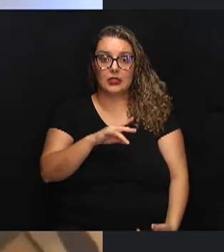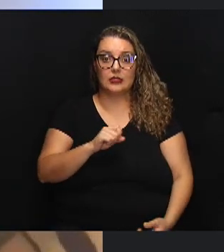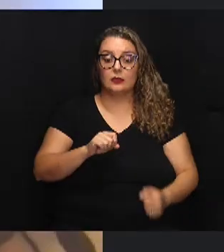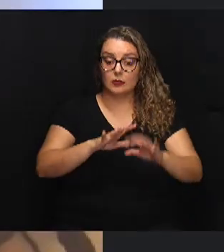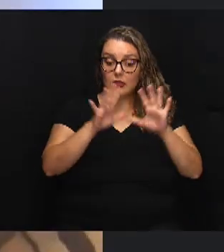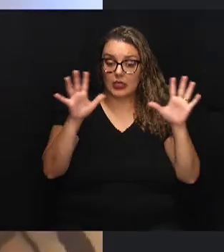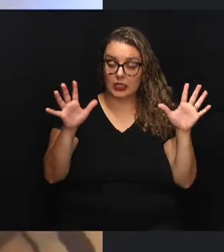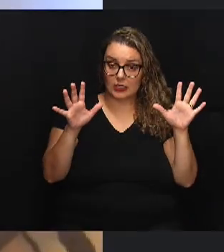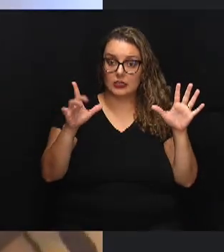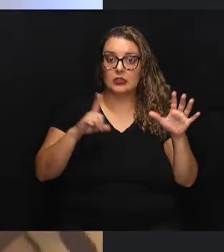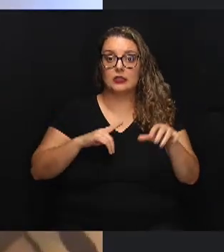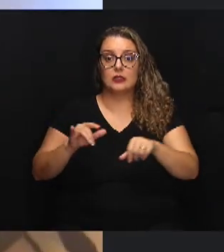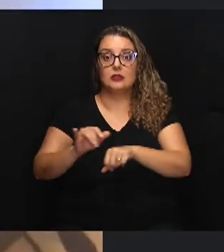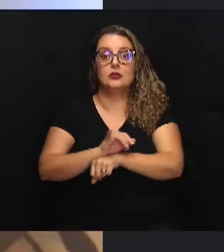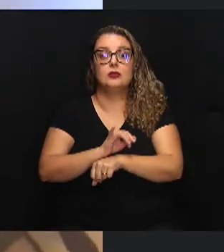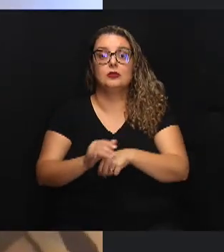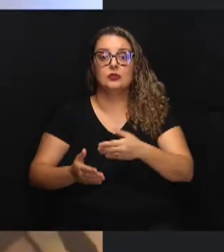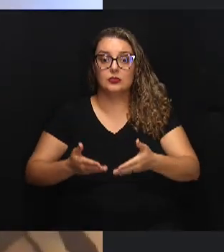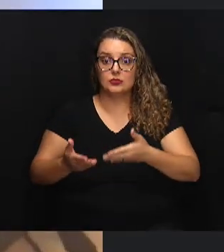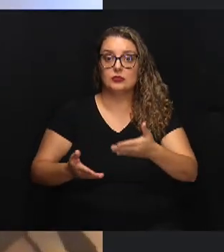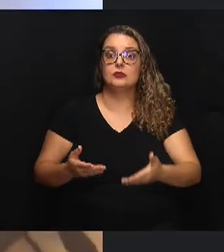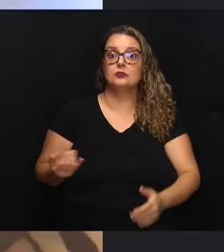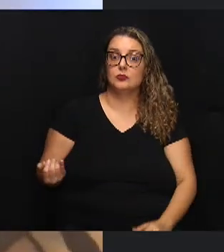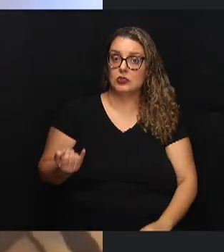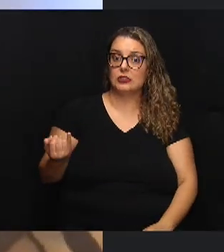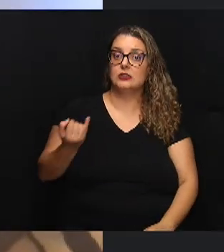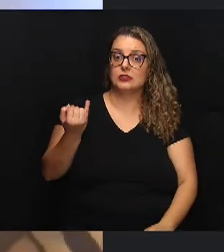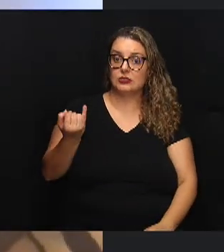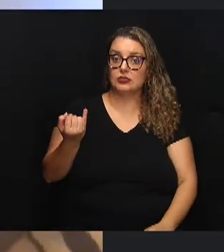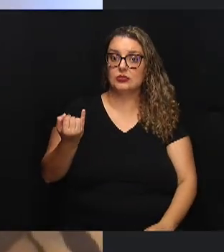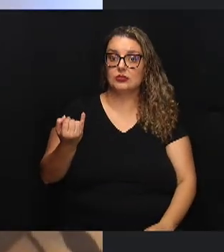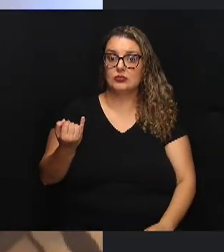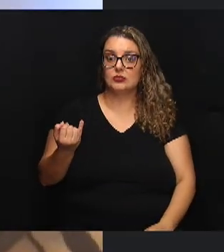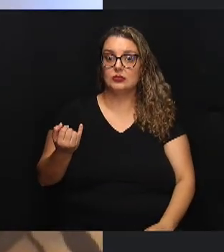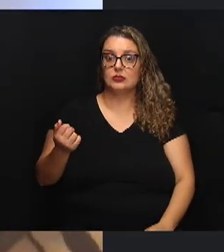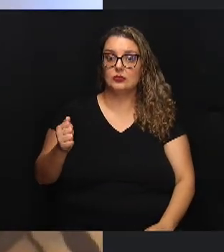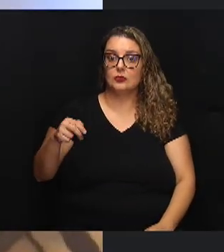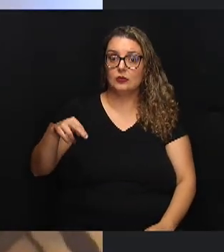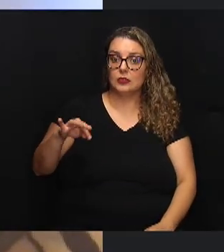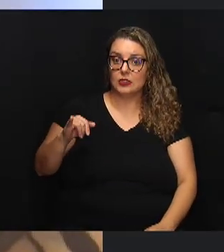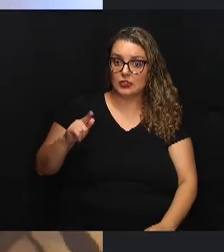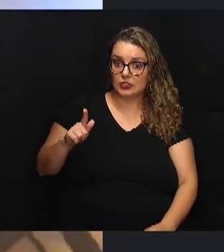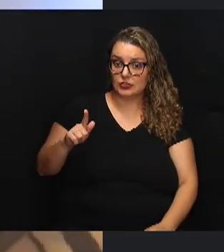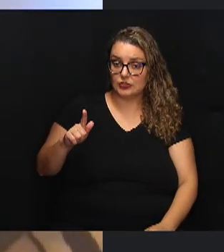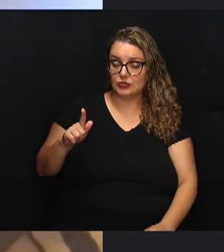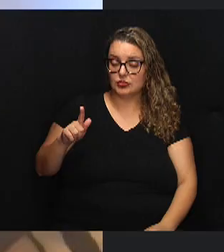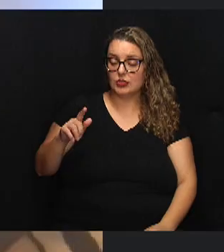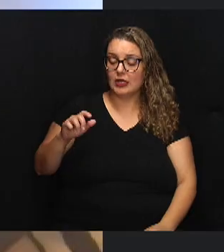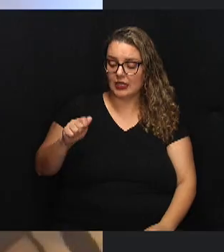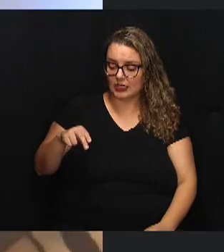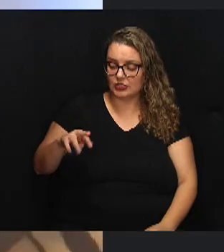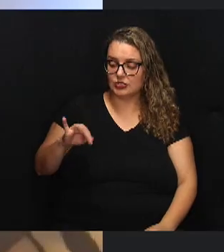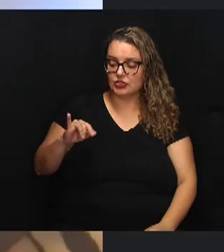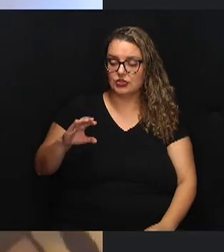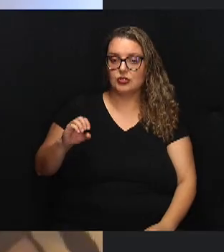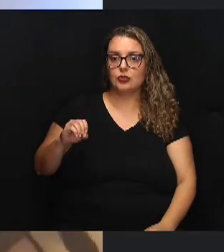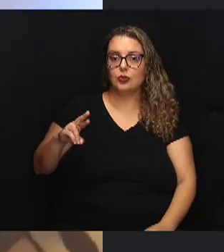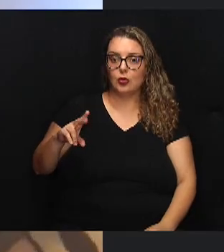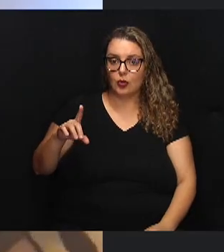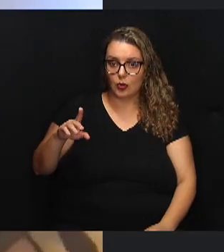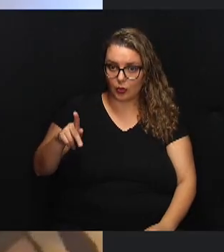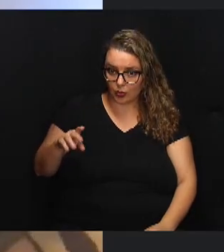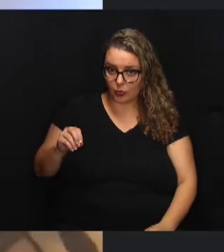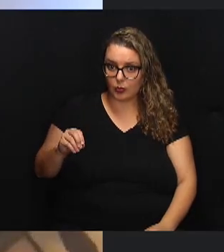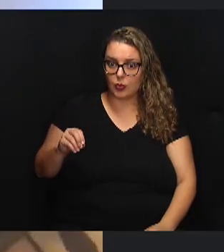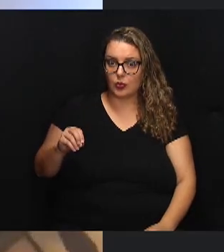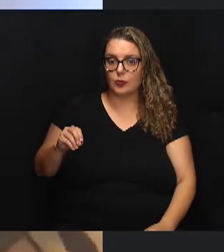gente tem uma estratégia de tratamento muito interessante, que é o anticorpo droga conjugado. Tá? Então, é um anticorpo monoclonal